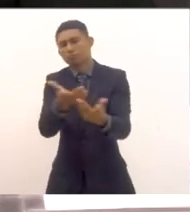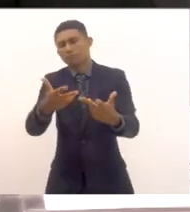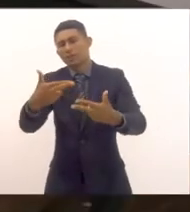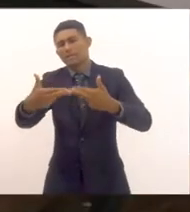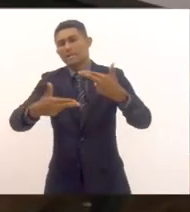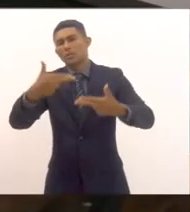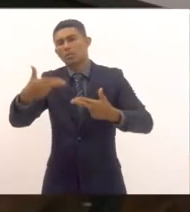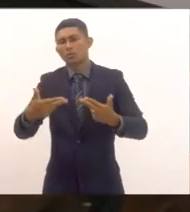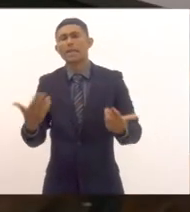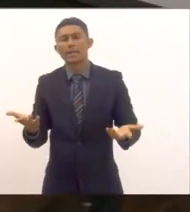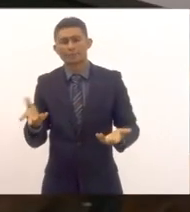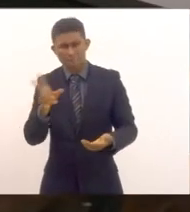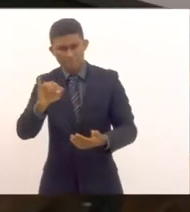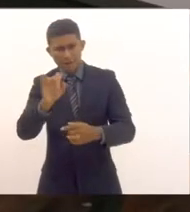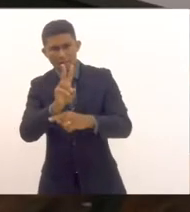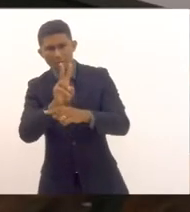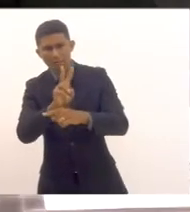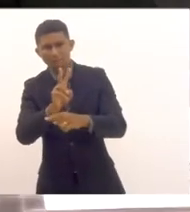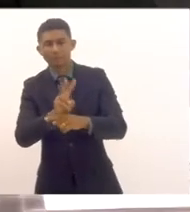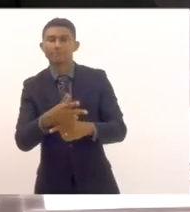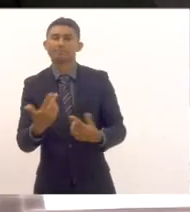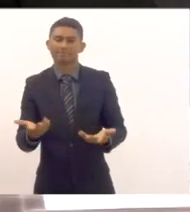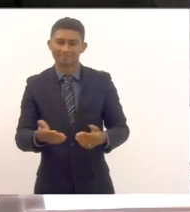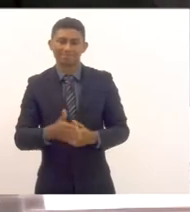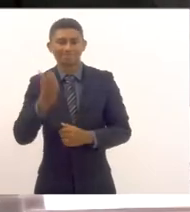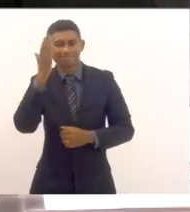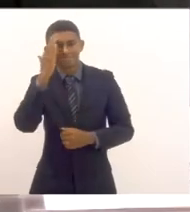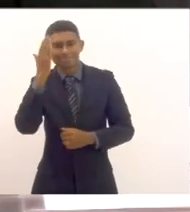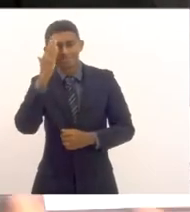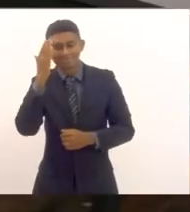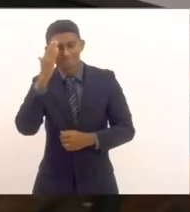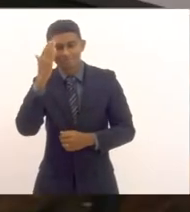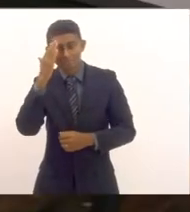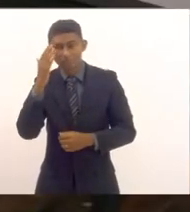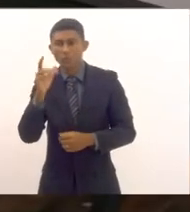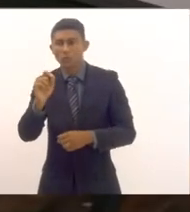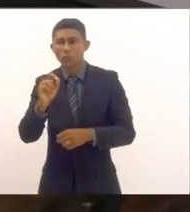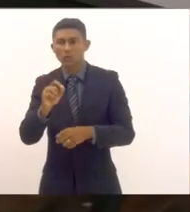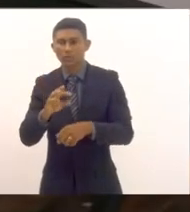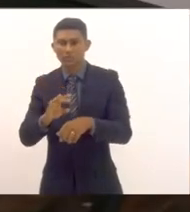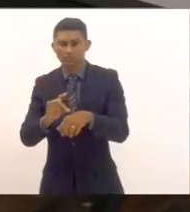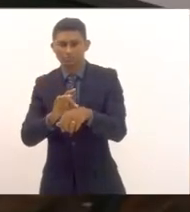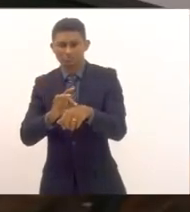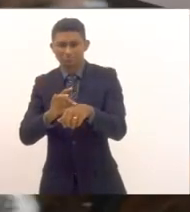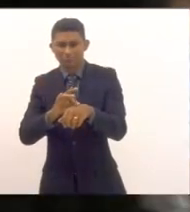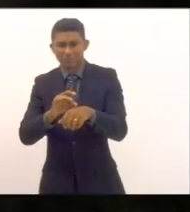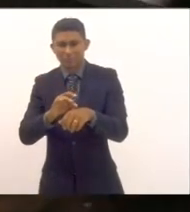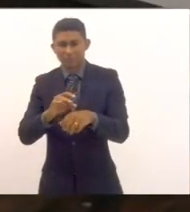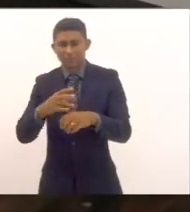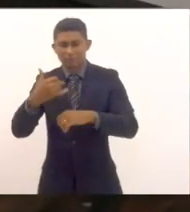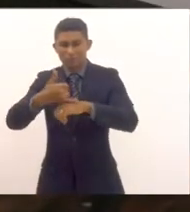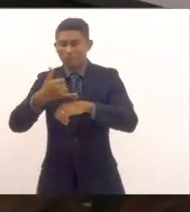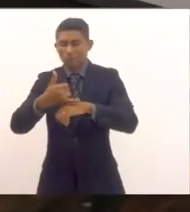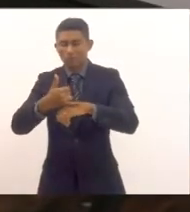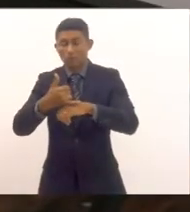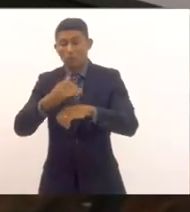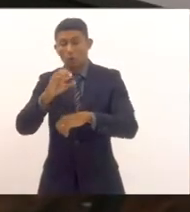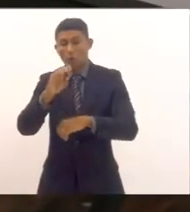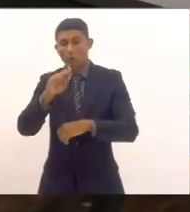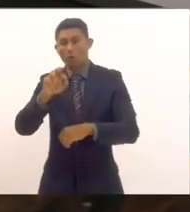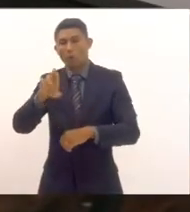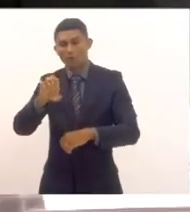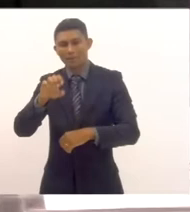é o caminho do cobre é o caminho todo o cobre ele acaba no grande reciclador e volta